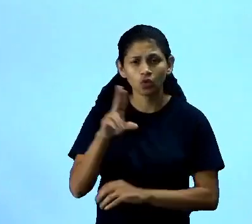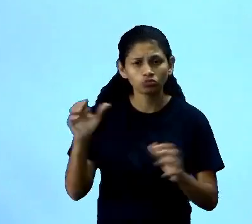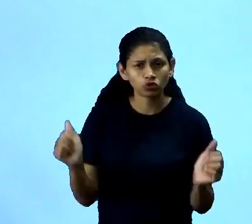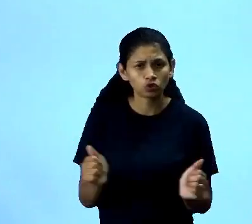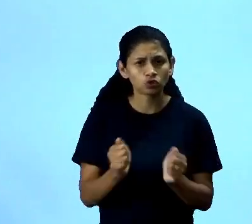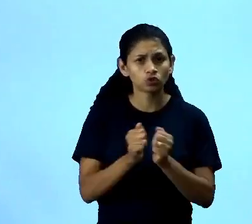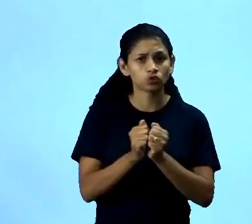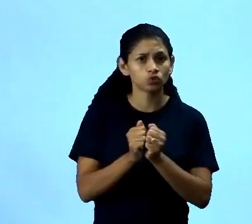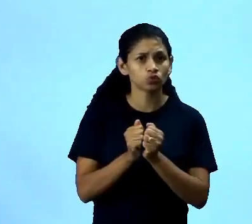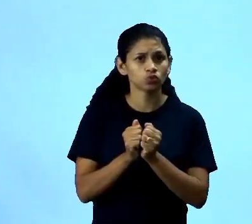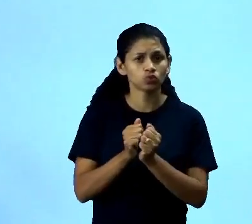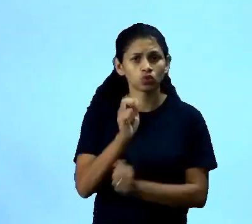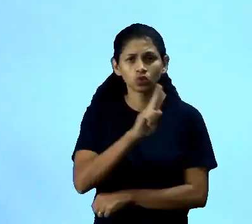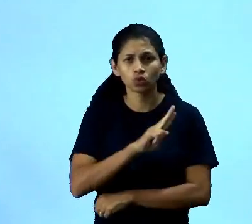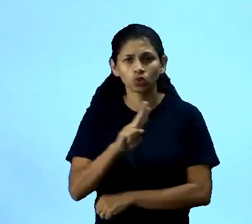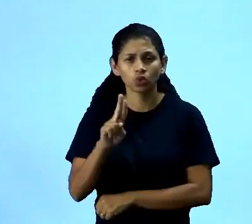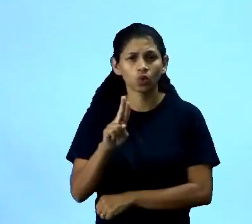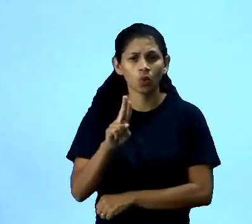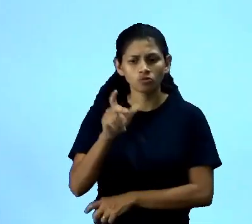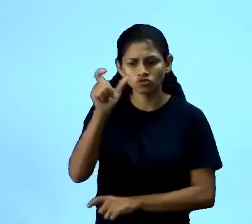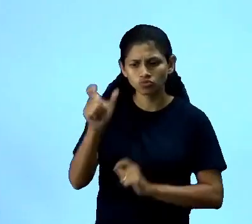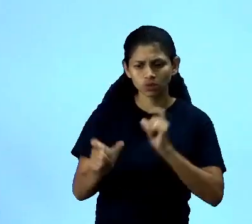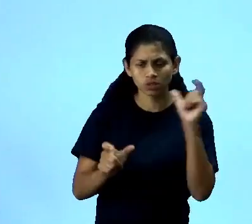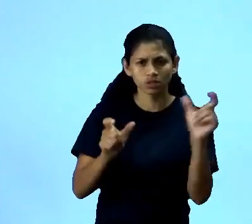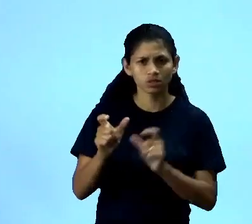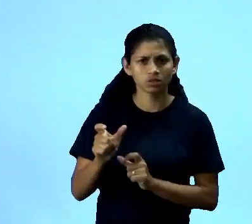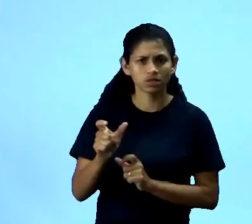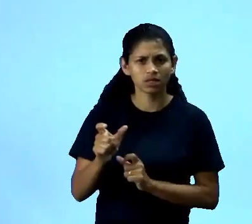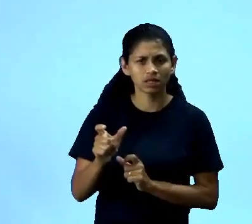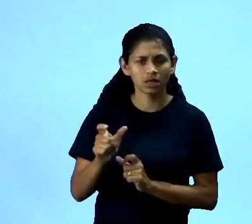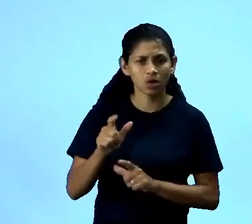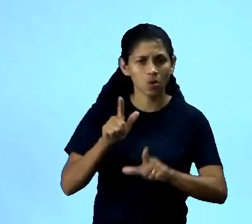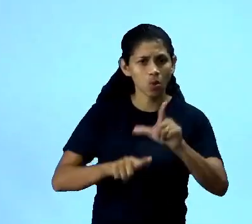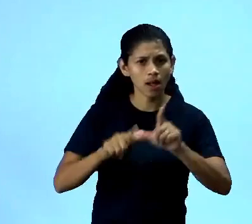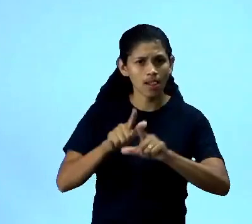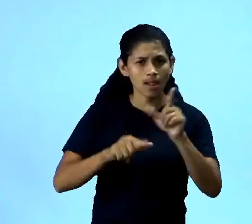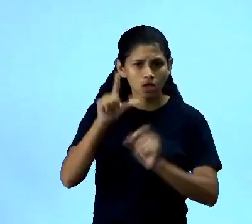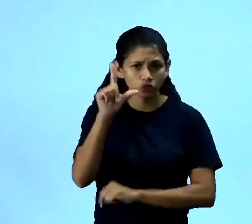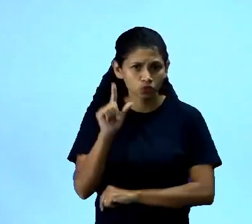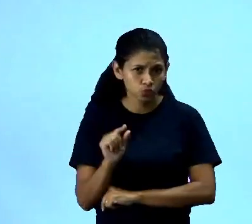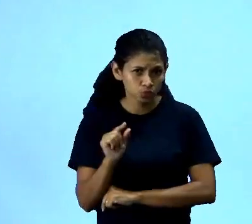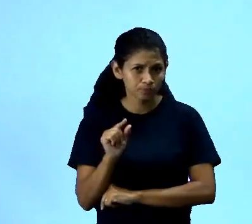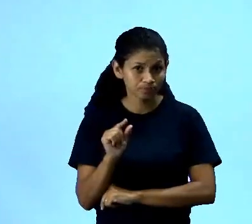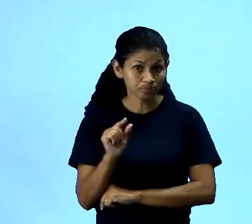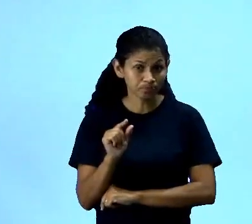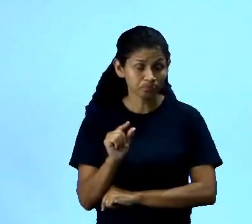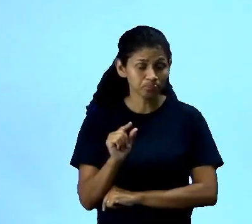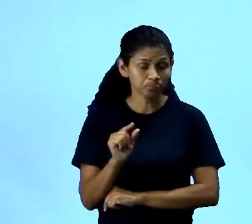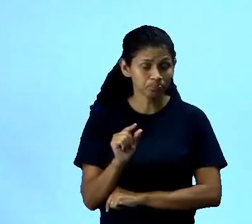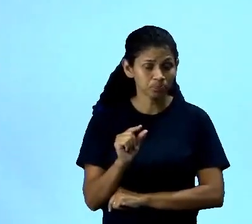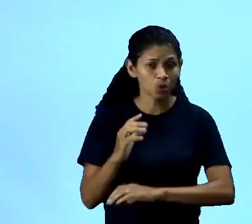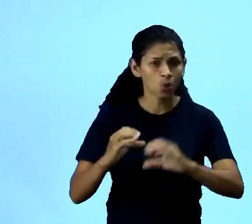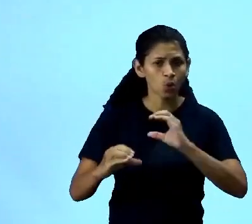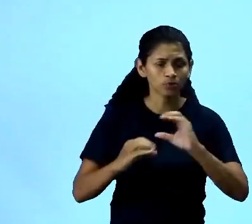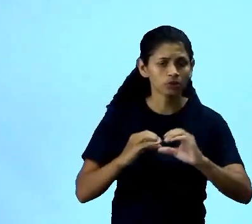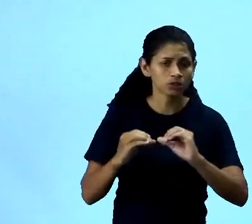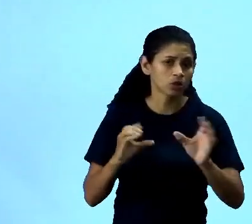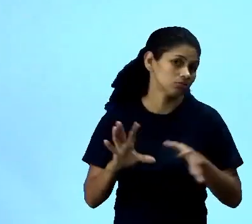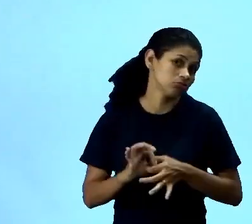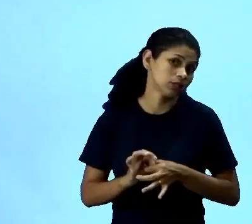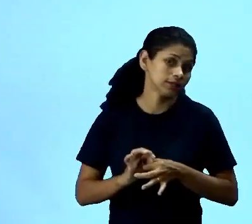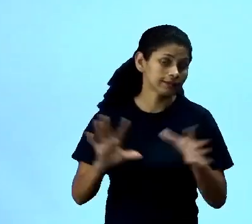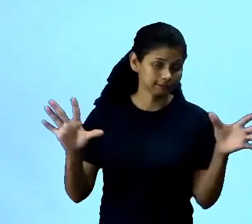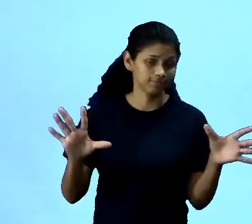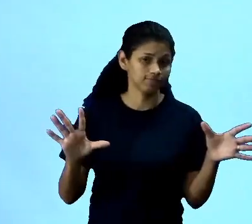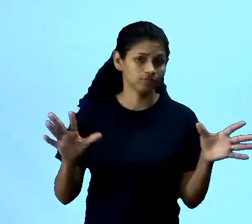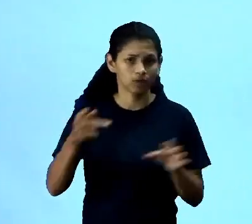letra minúscula. Por quê? Porque o comentário dentro dessa plataforma dá a liberdade de esse internauta escrever da